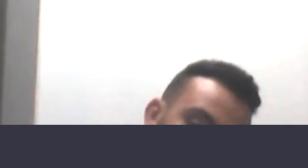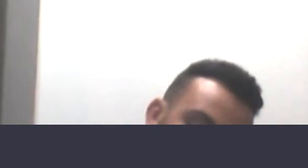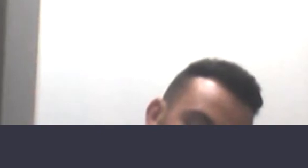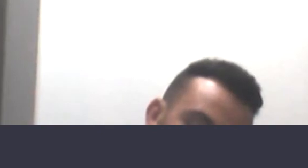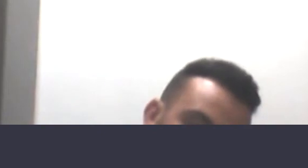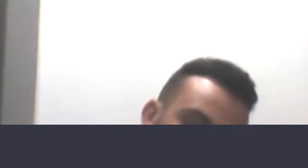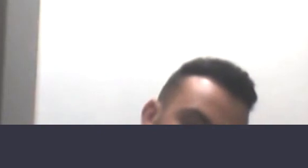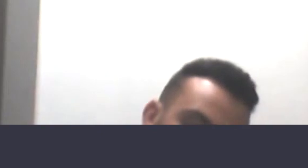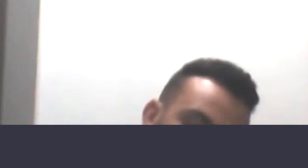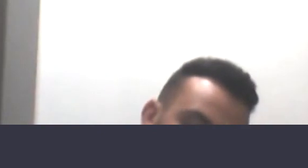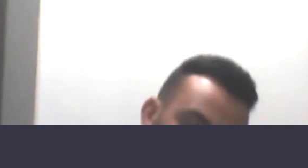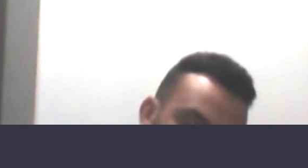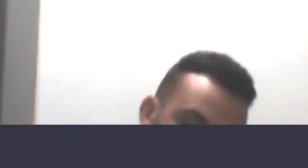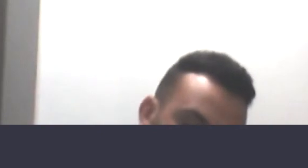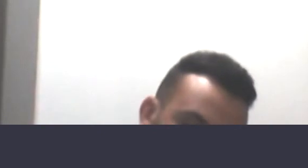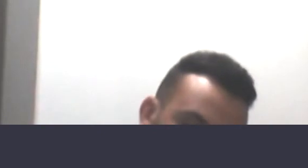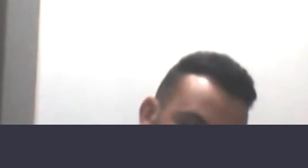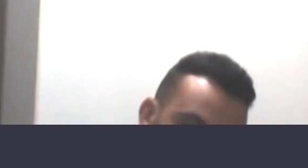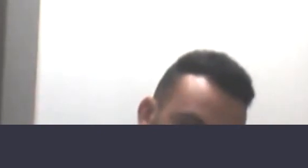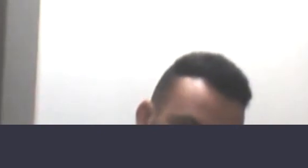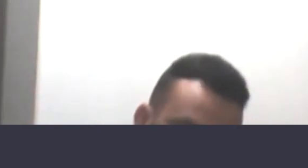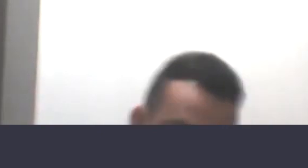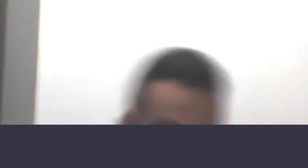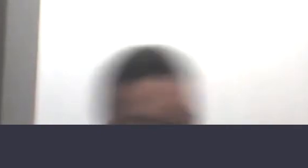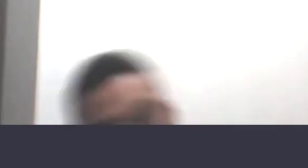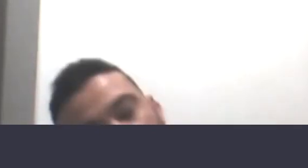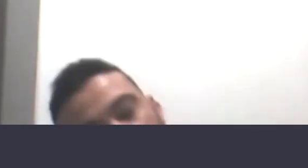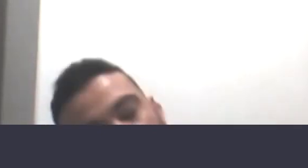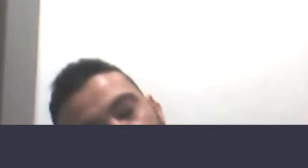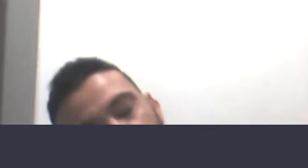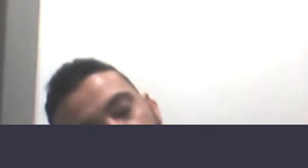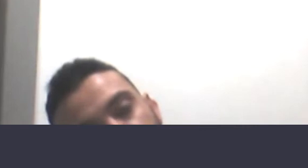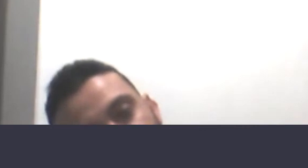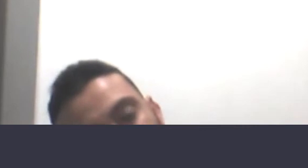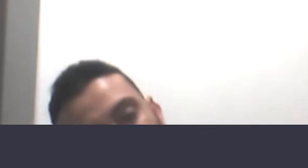Lógico que tem a resistência dos produtores, né?